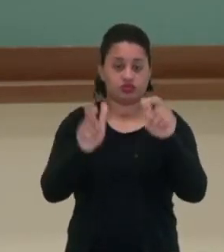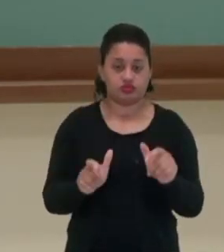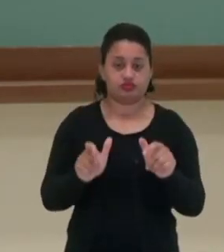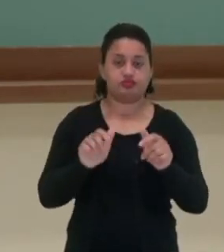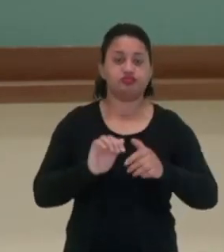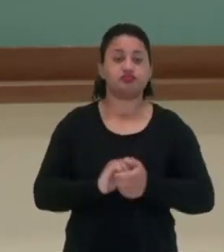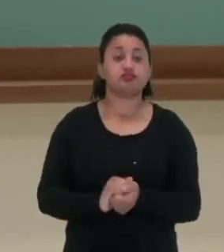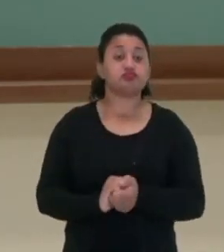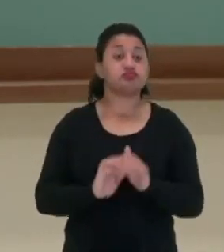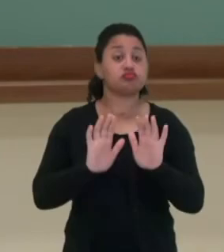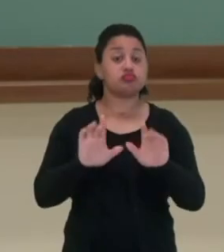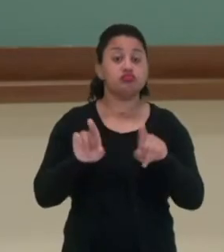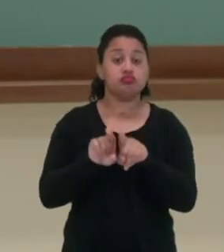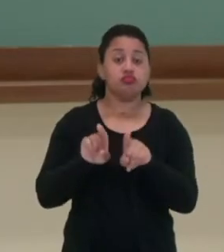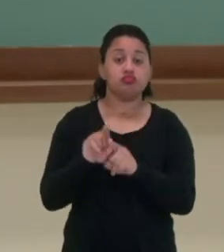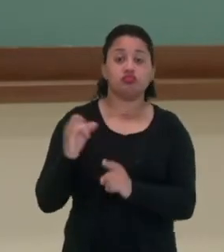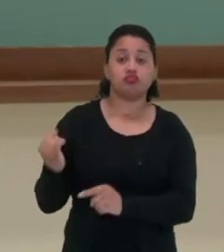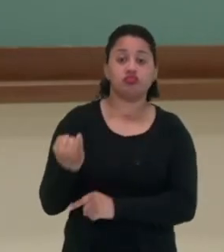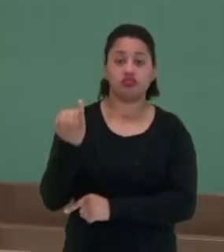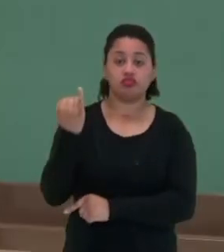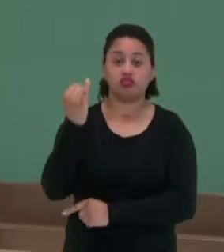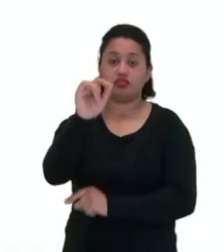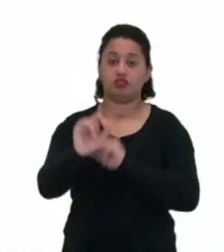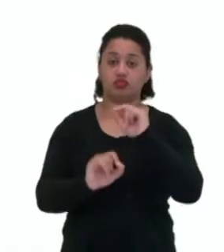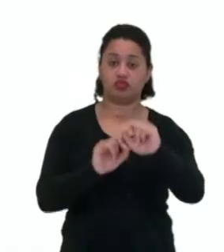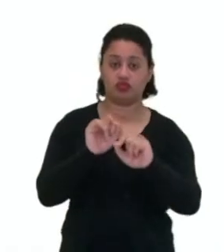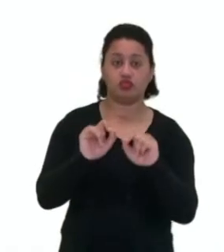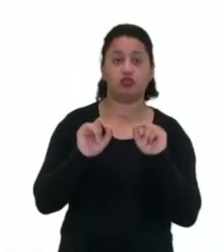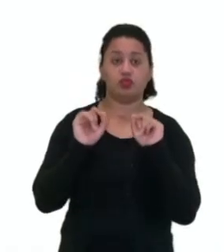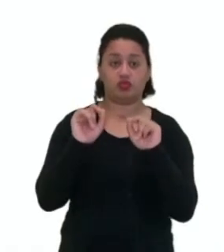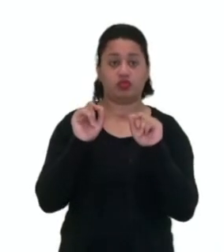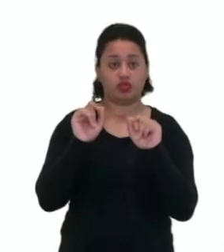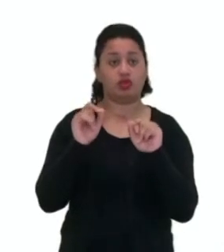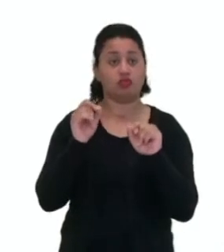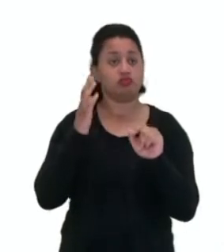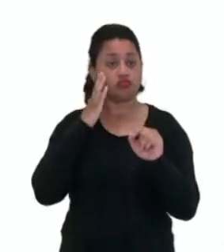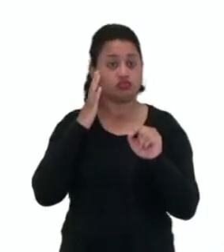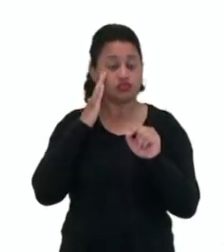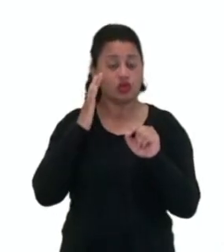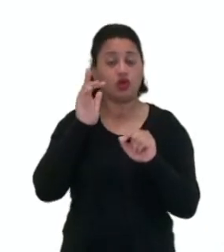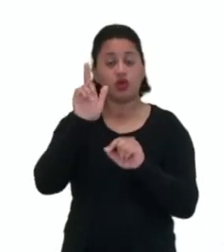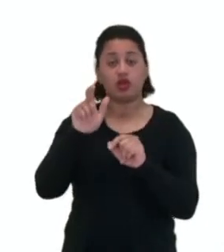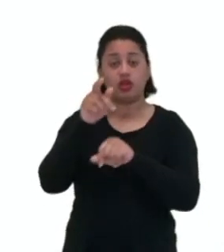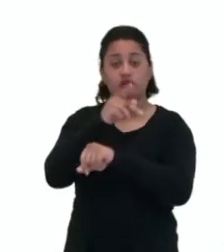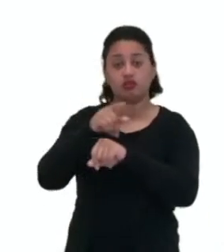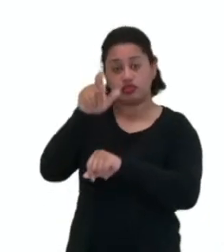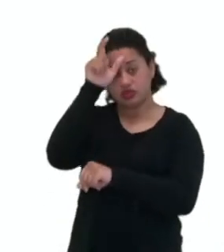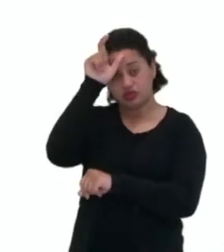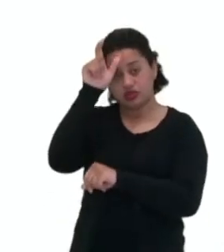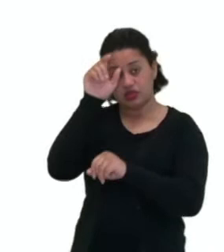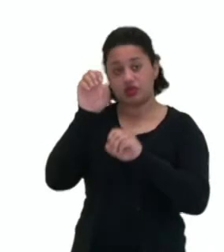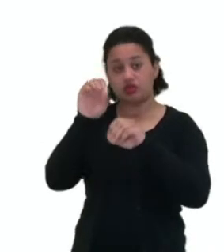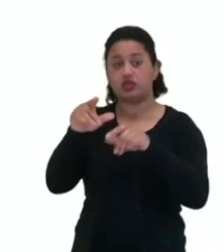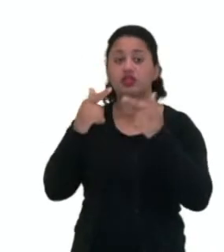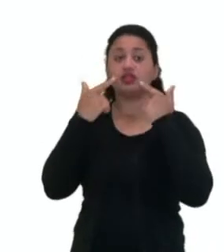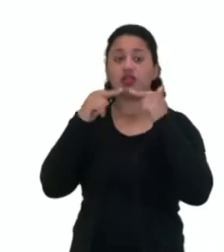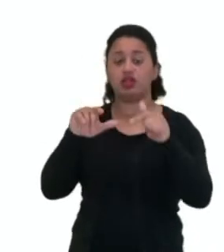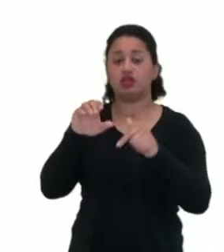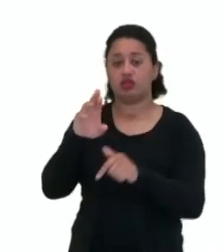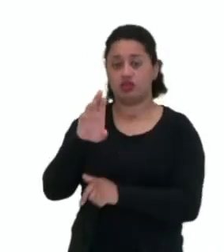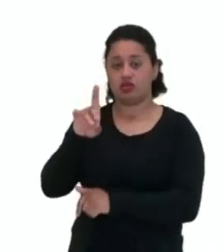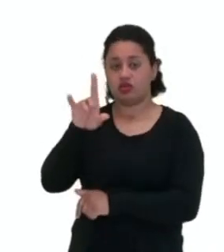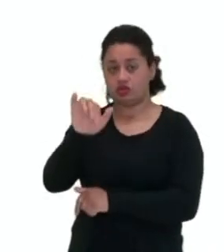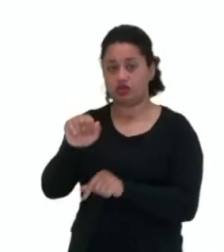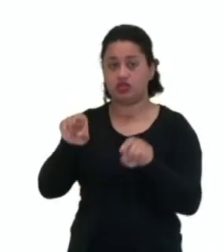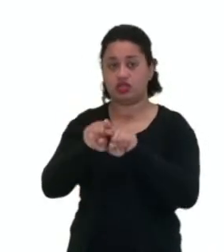é importante também você saber, ó, confere aqui, que na Turquia o ensino da língua curda e a comemoração